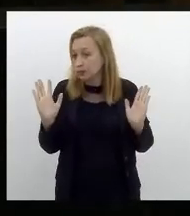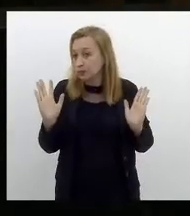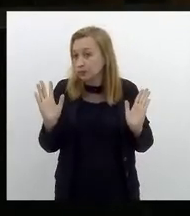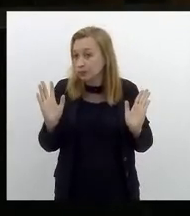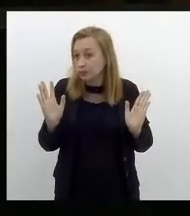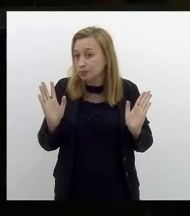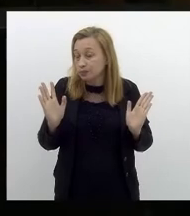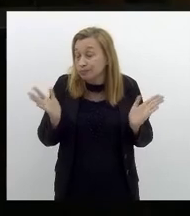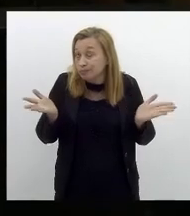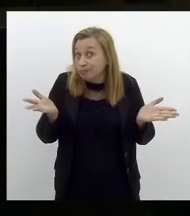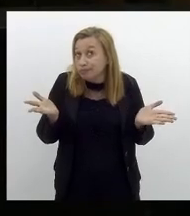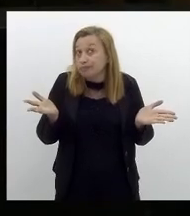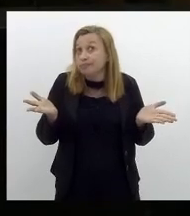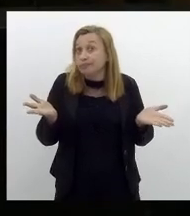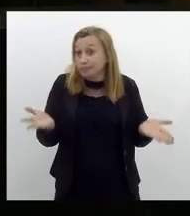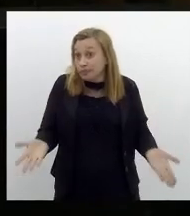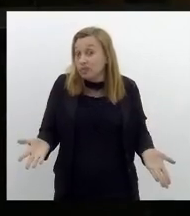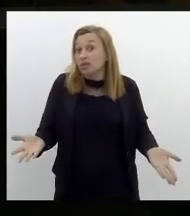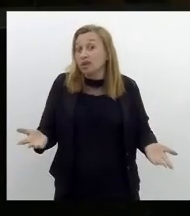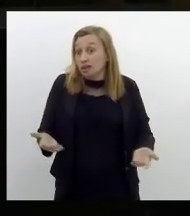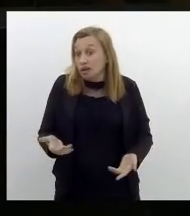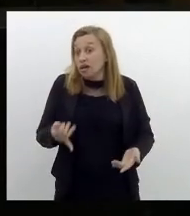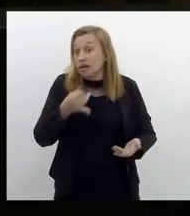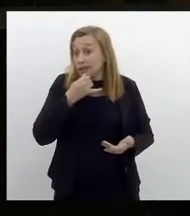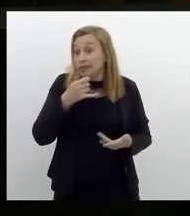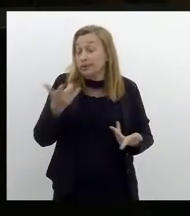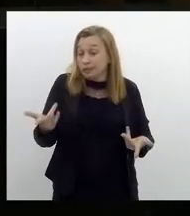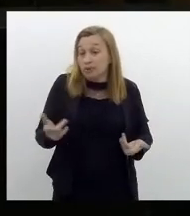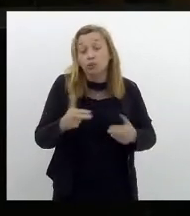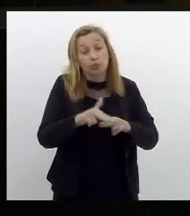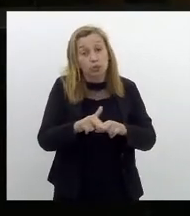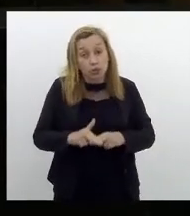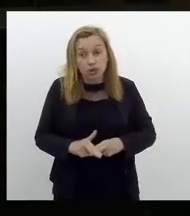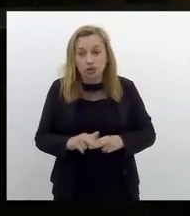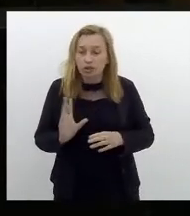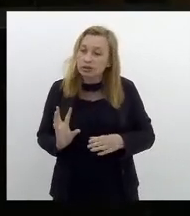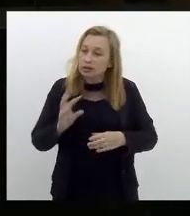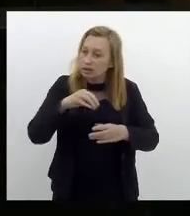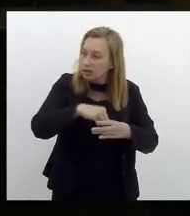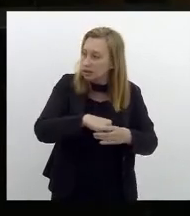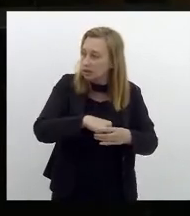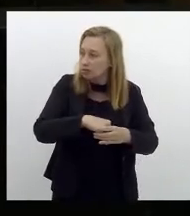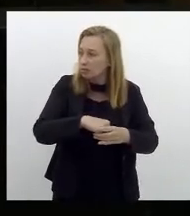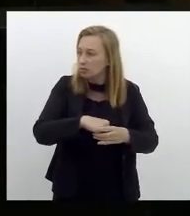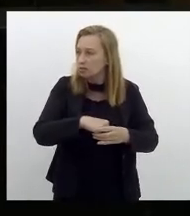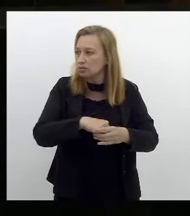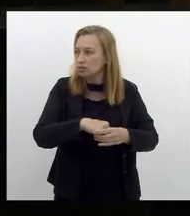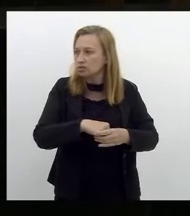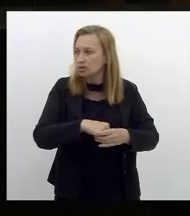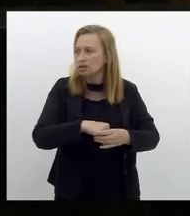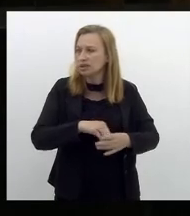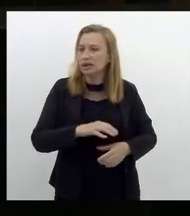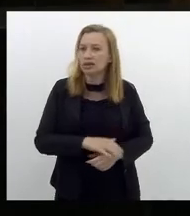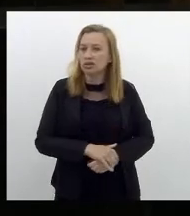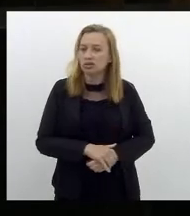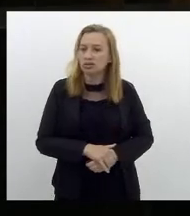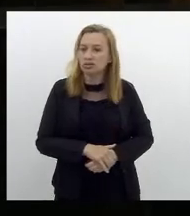quase cômico, é quase cômico. Por isso, inserimos que